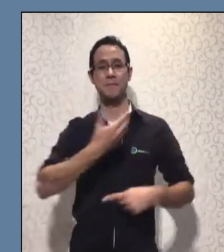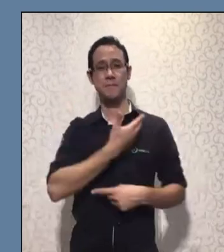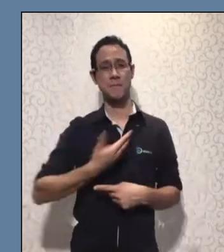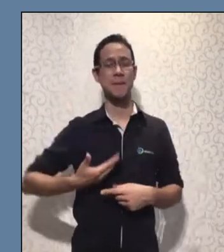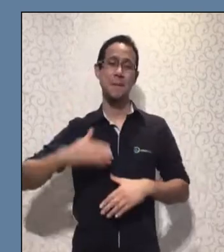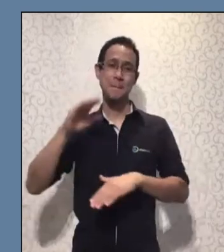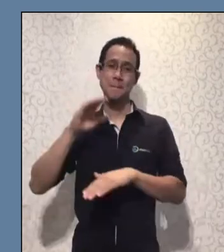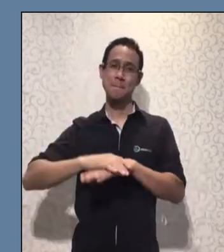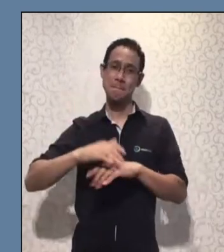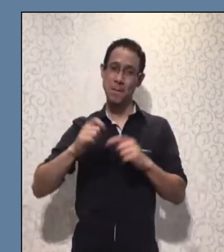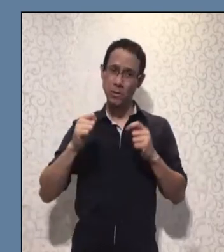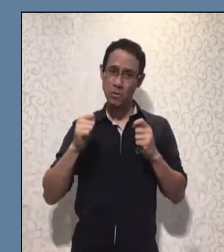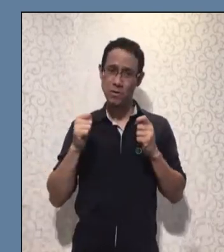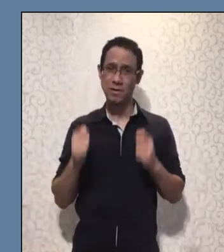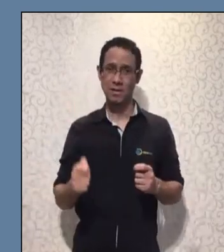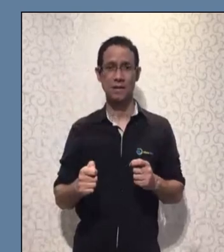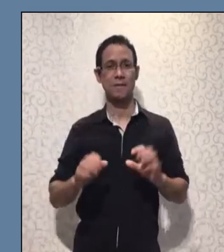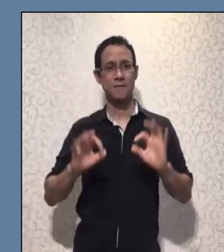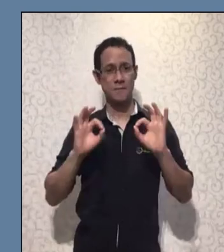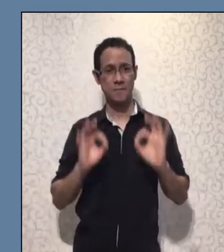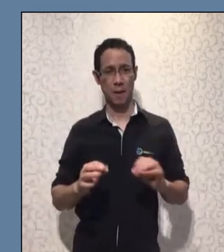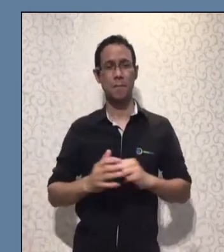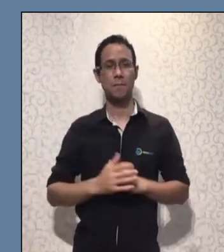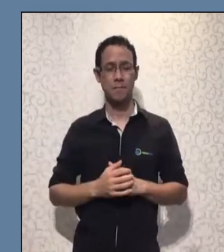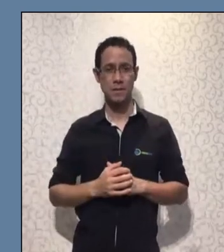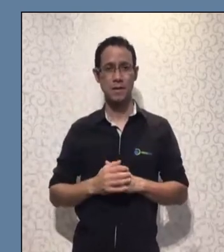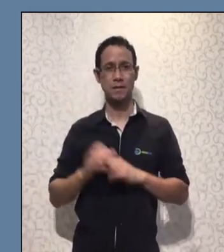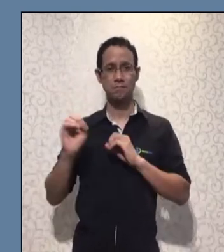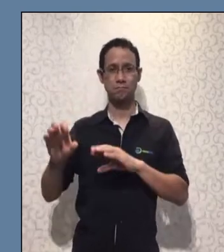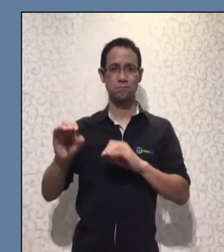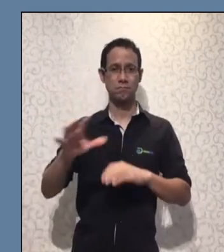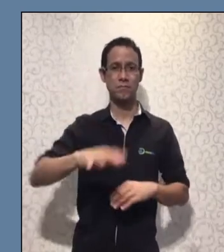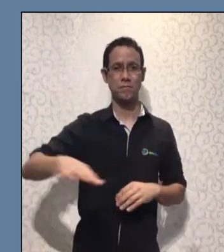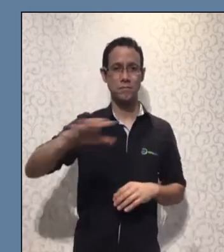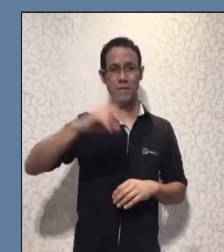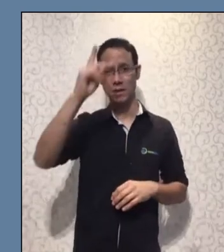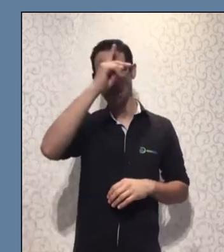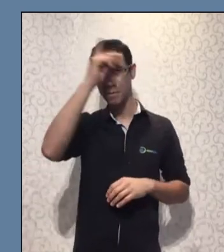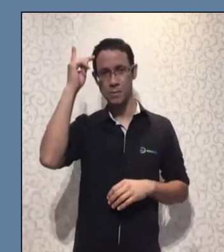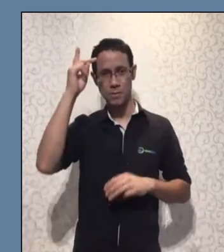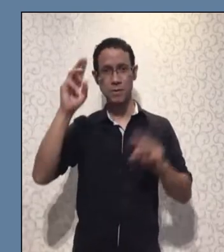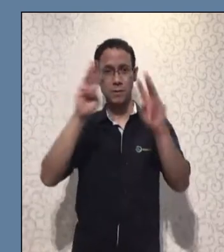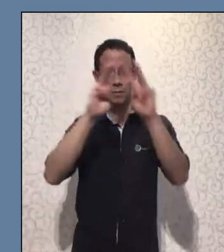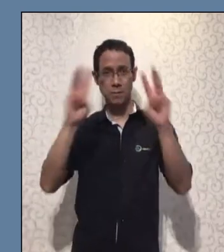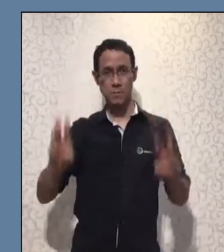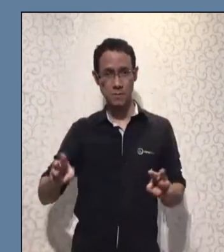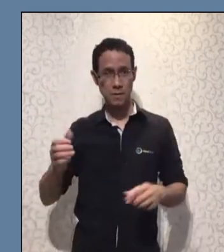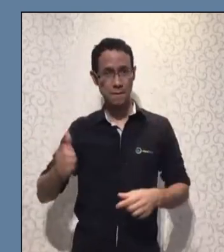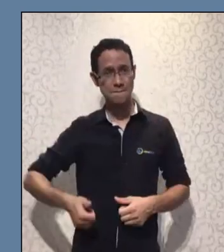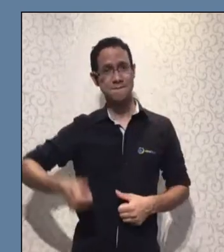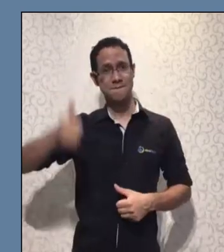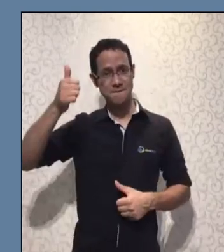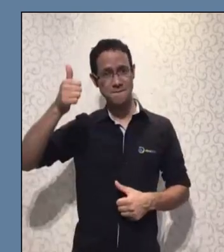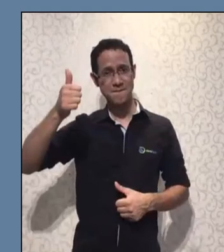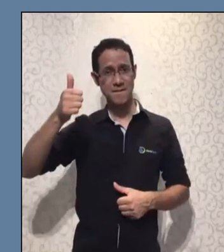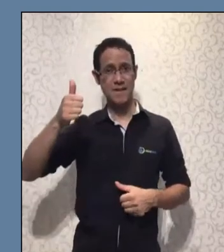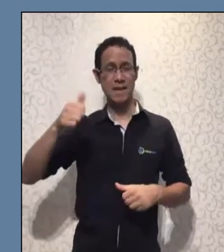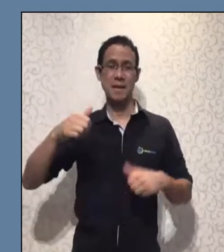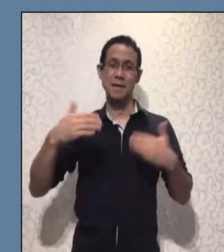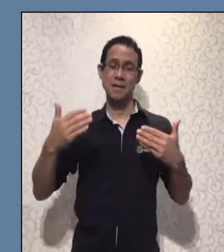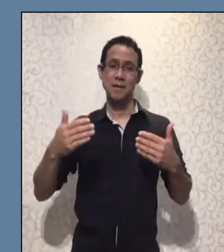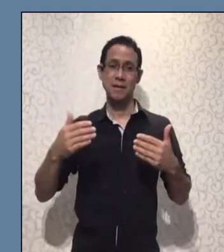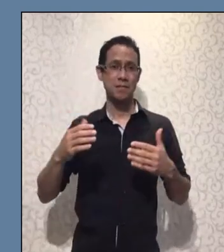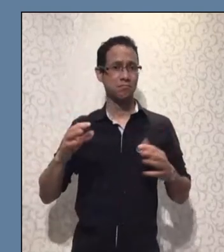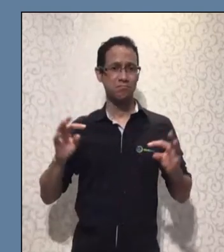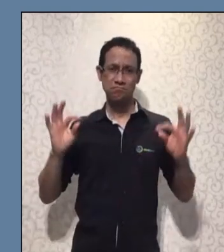consistentes e mais concretas na formação das pessoas. O museu, por melhor que ele seja, por mais sofisticado, por